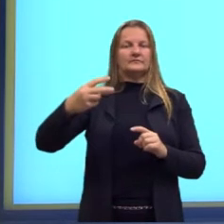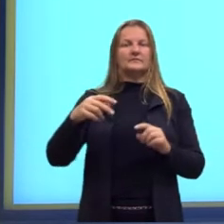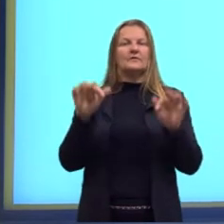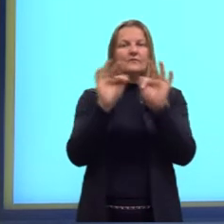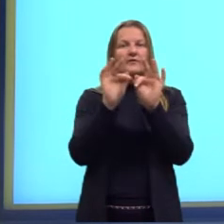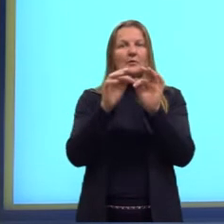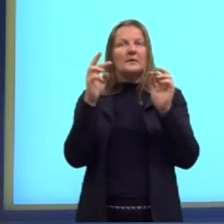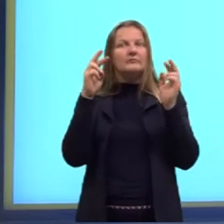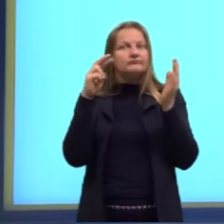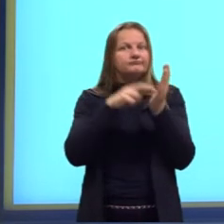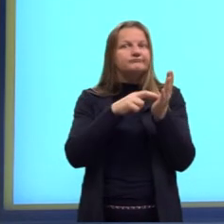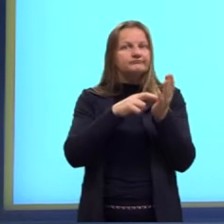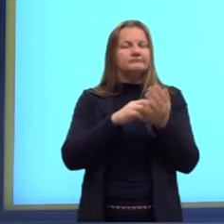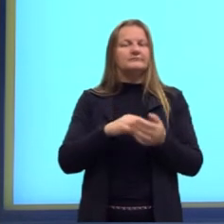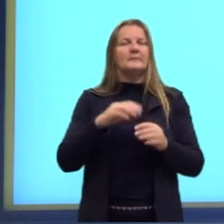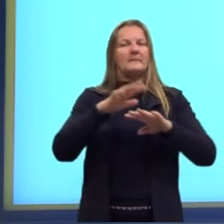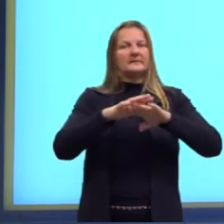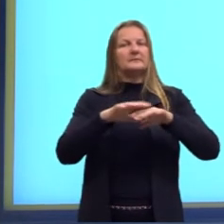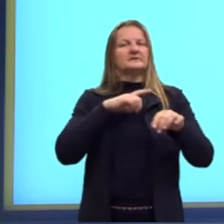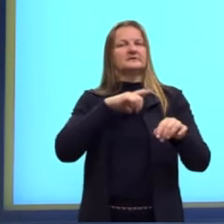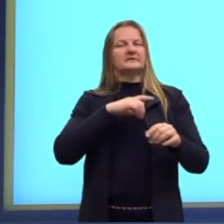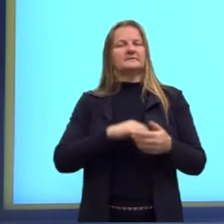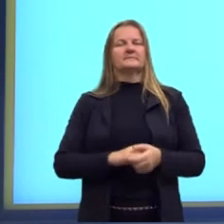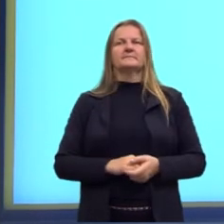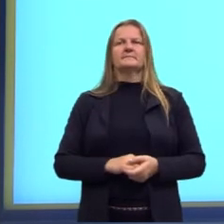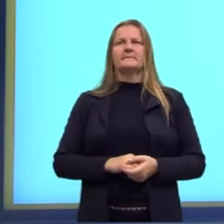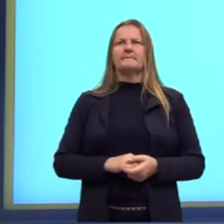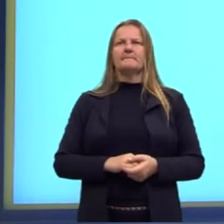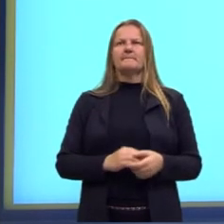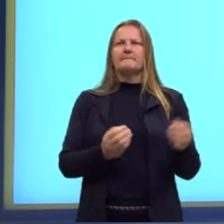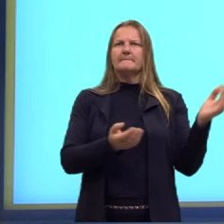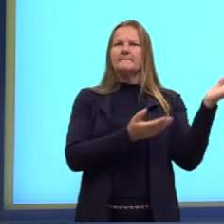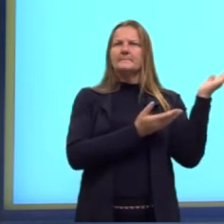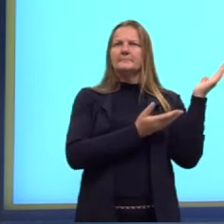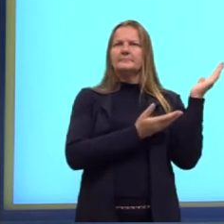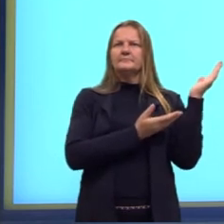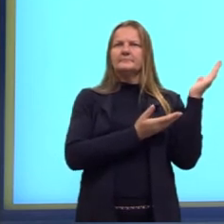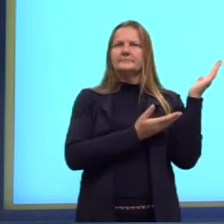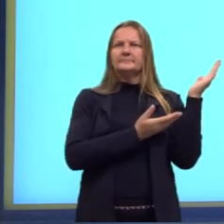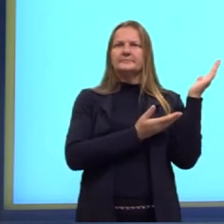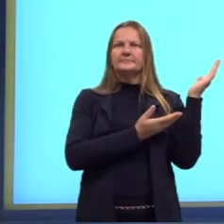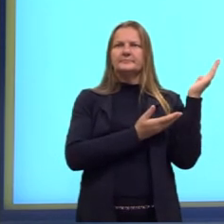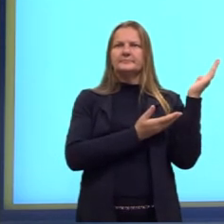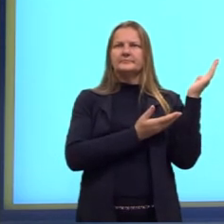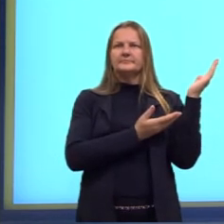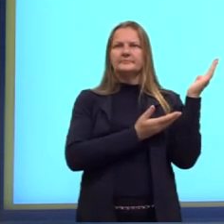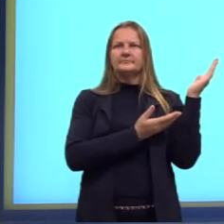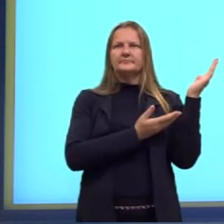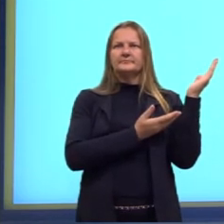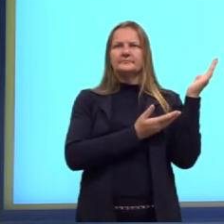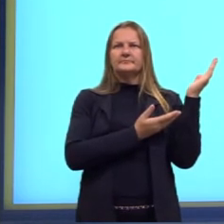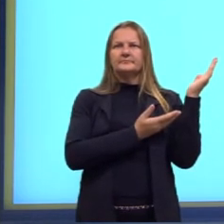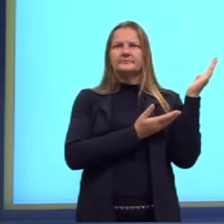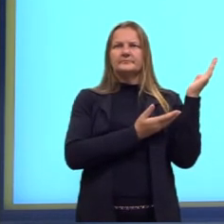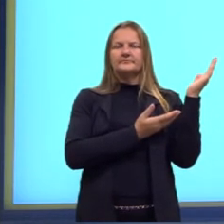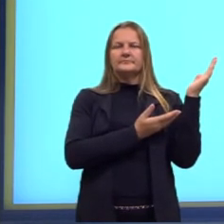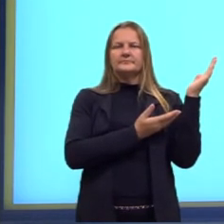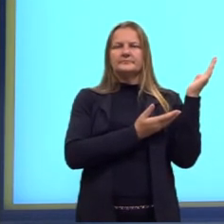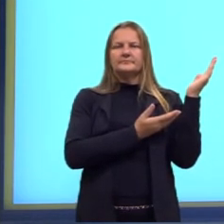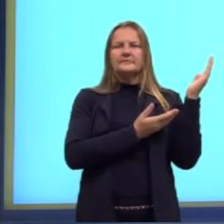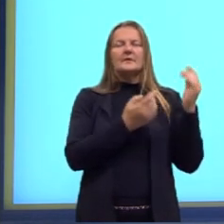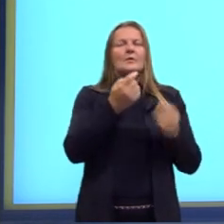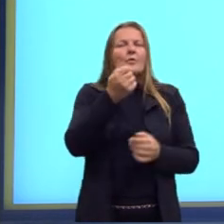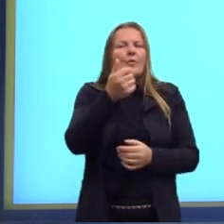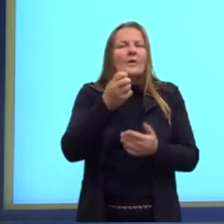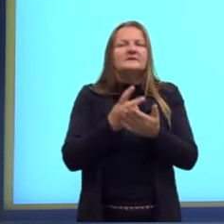que vocês vem bastante em matemática tá certo mas assim ó o que que acontece com essa área geralmente ela